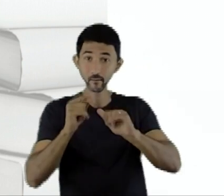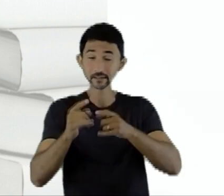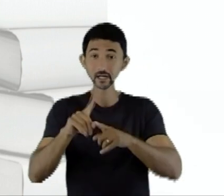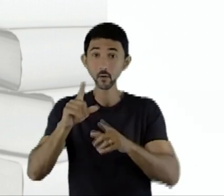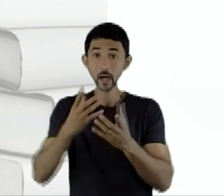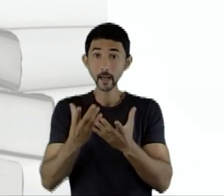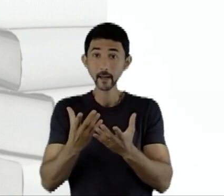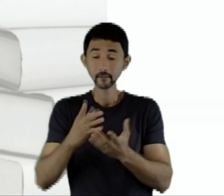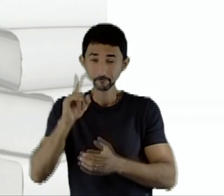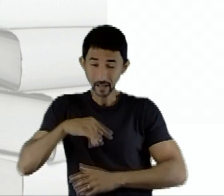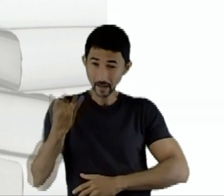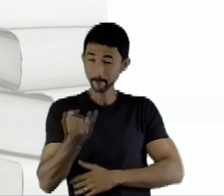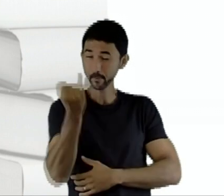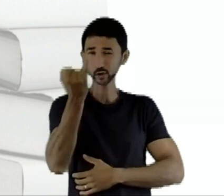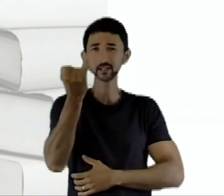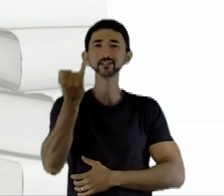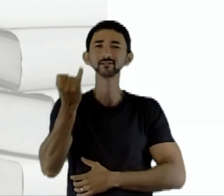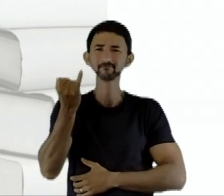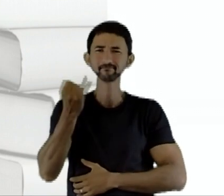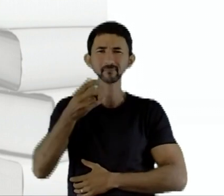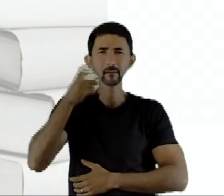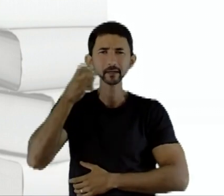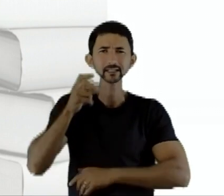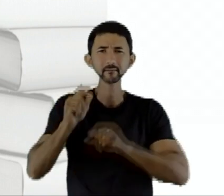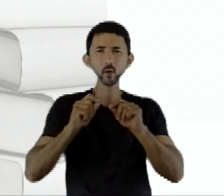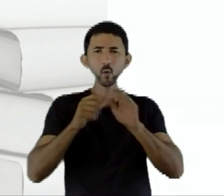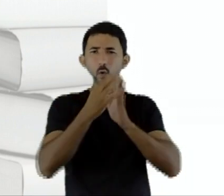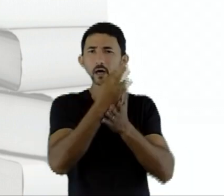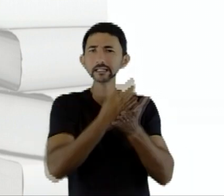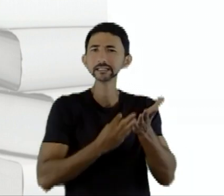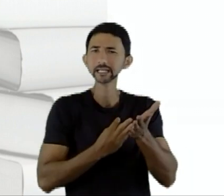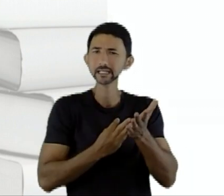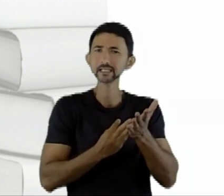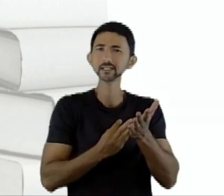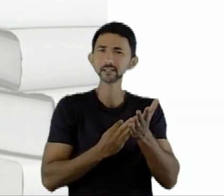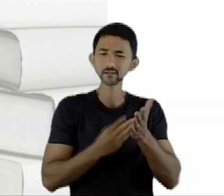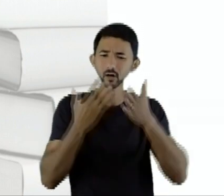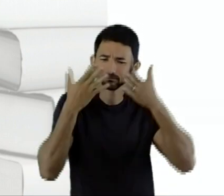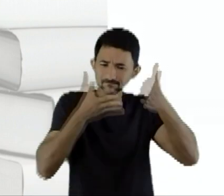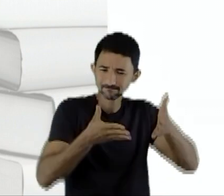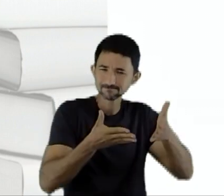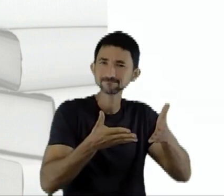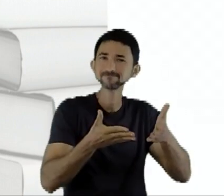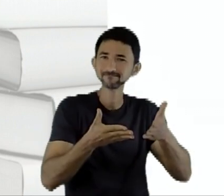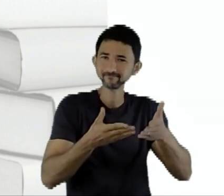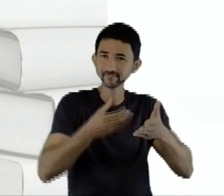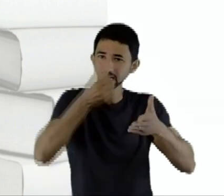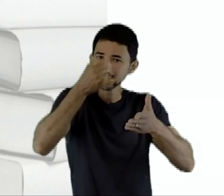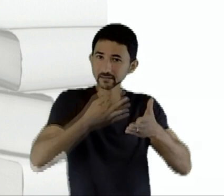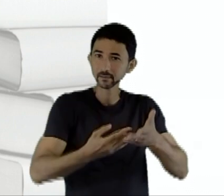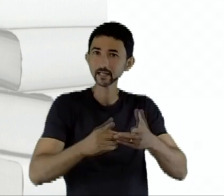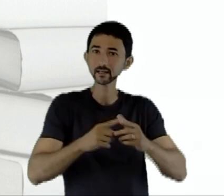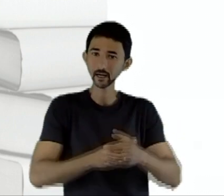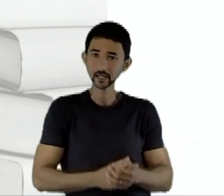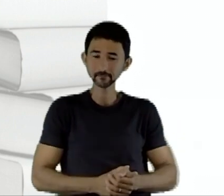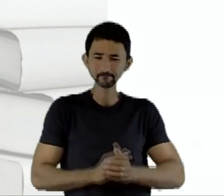muito importante. Você já percebeu que o texto, ele é tendencioso a dizer